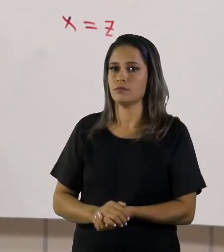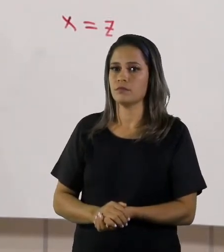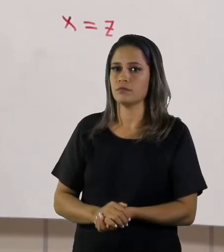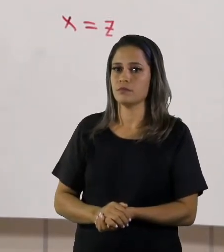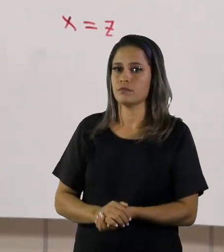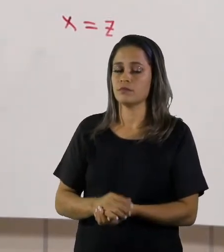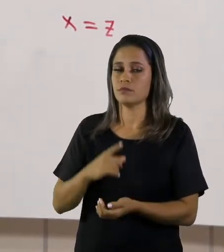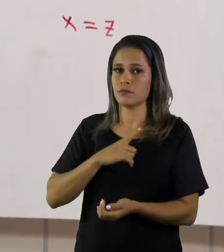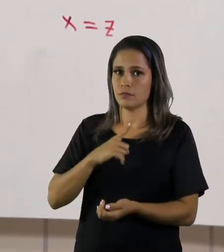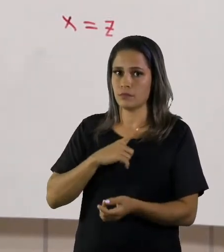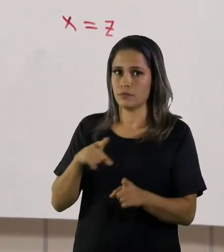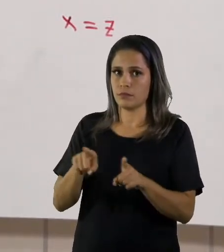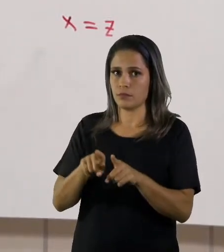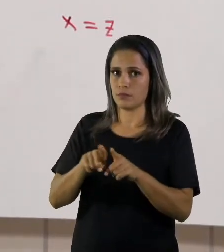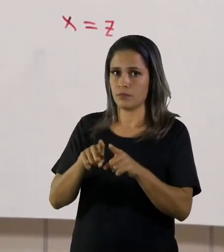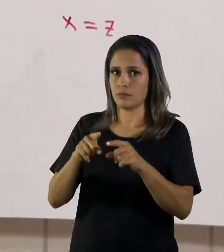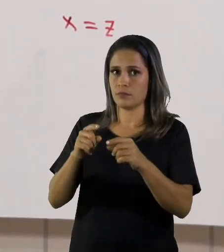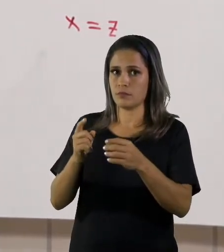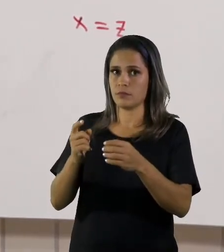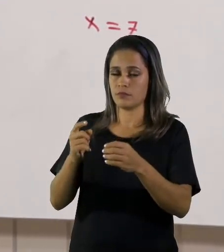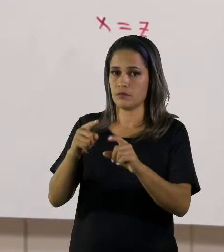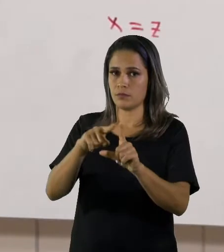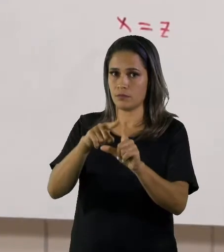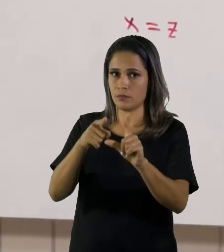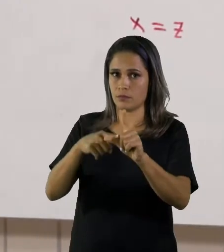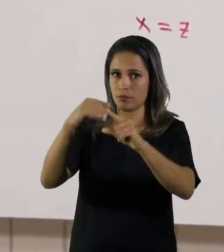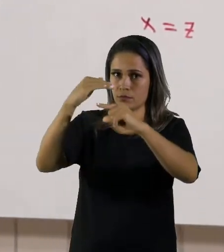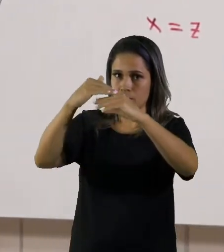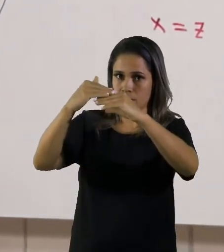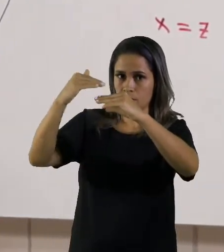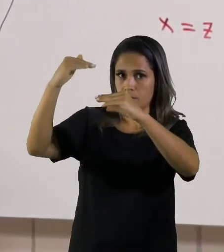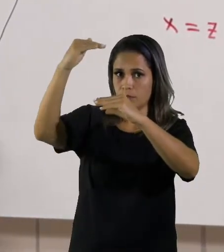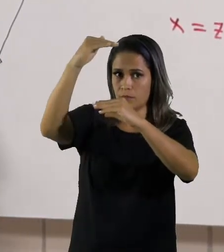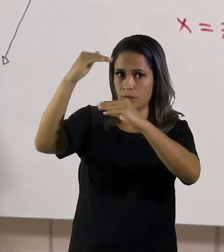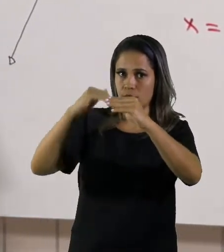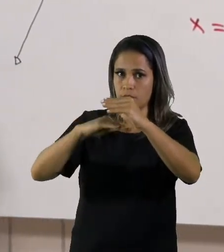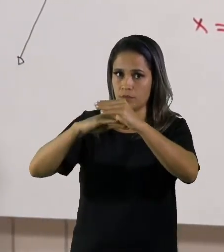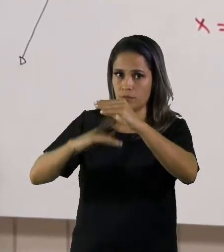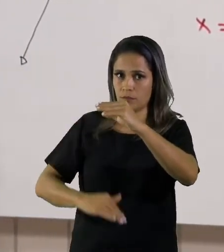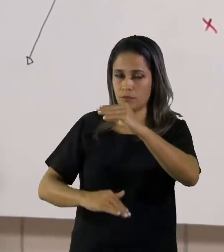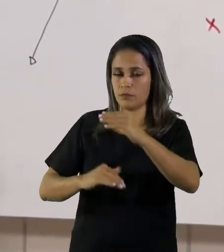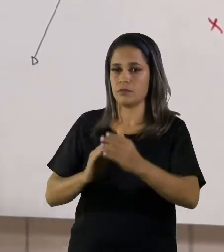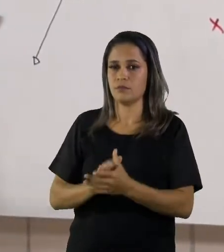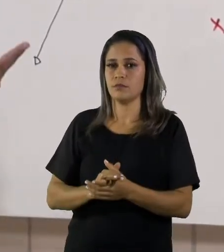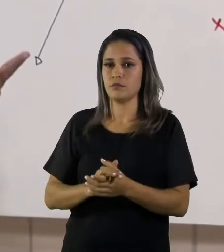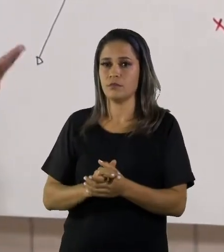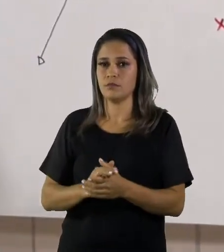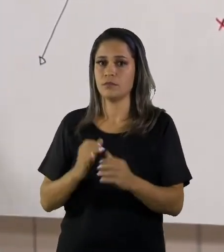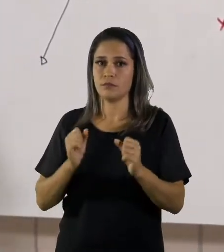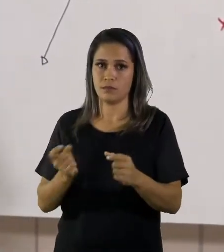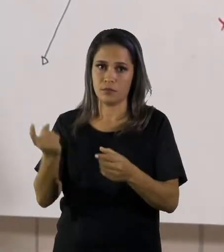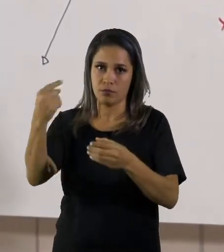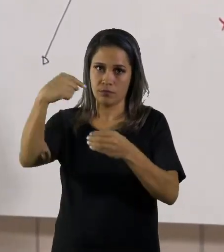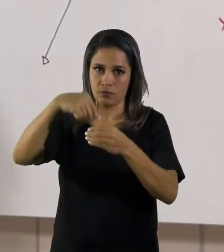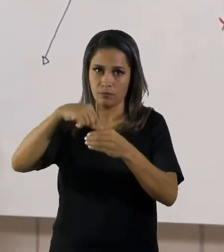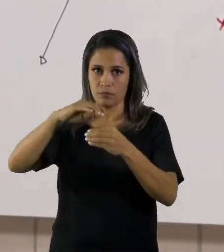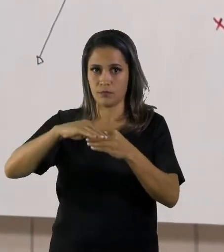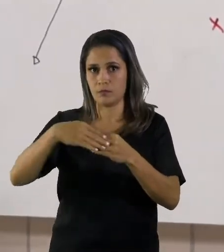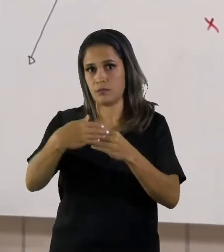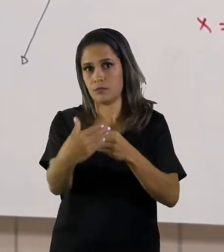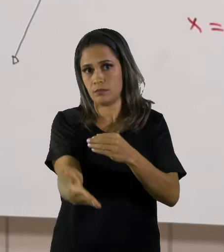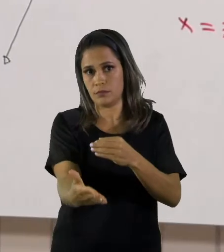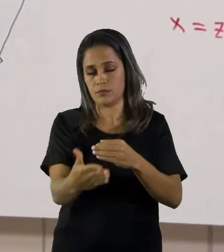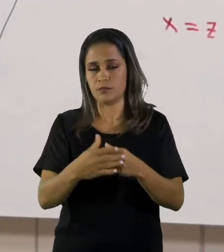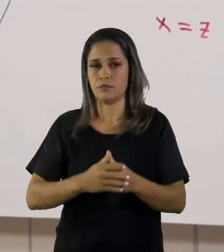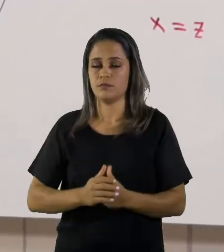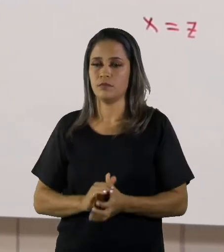e os ângulos que estão fora, tudo bem? Então, a classificação de alterno ela pode ser interna ou externa.